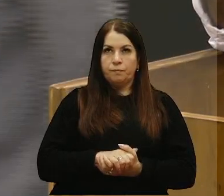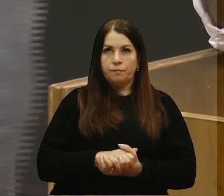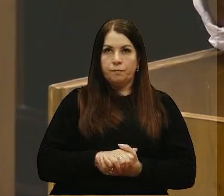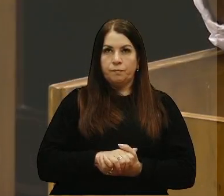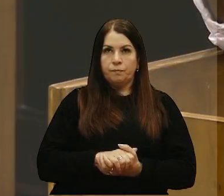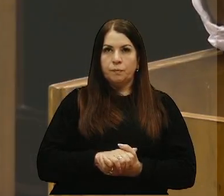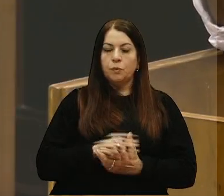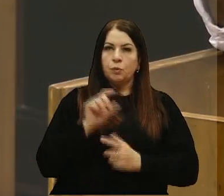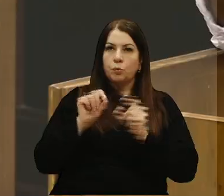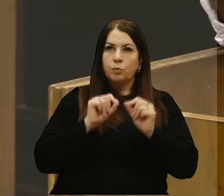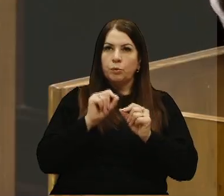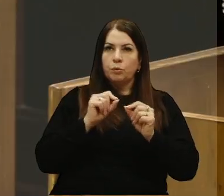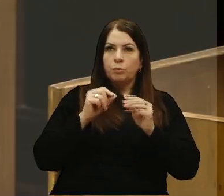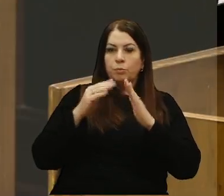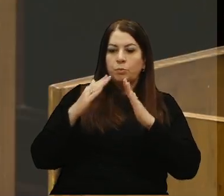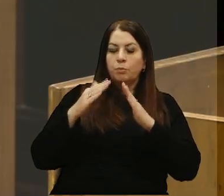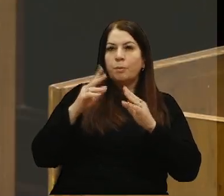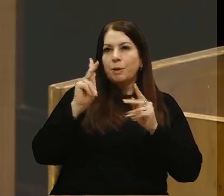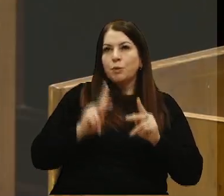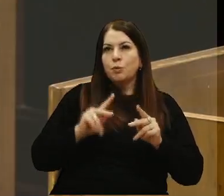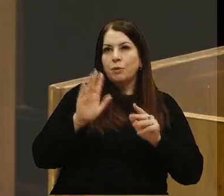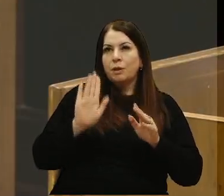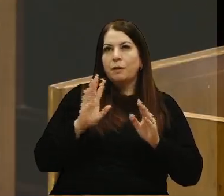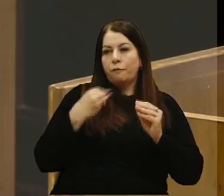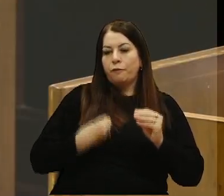A respeito de um morador de rua.